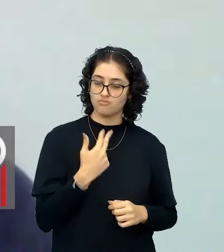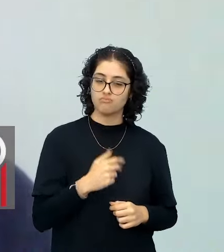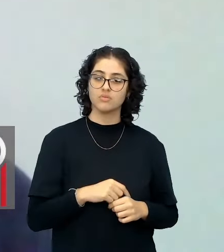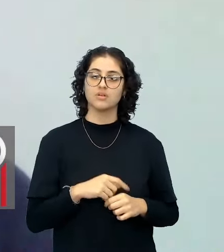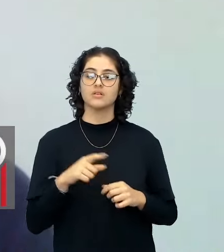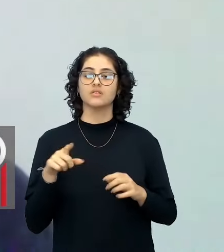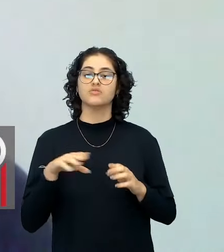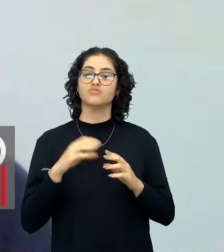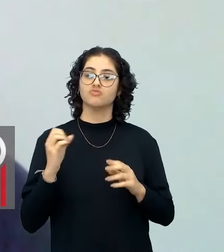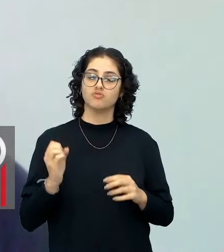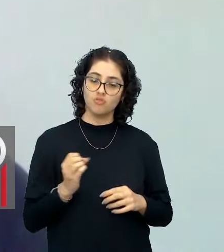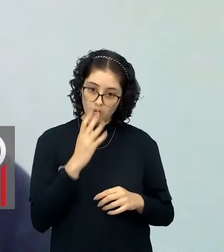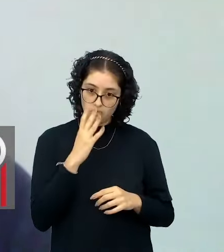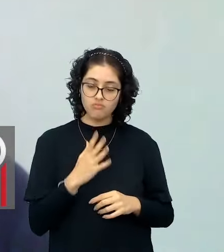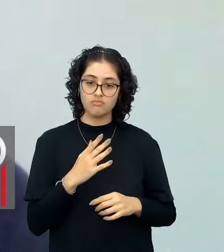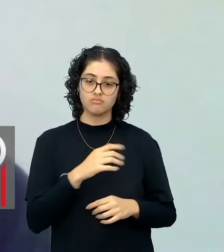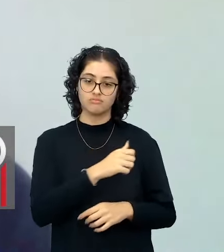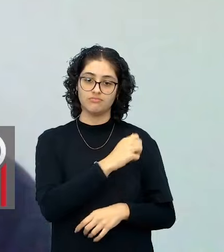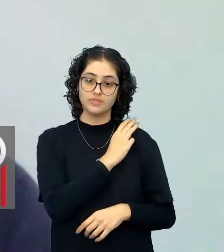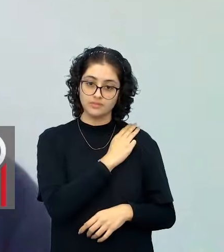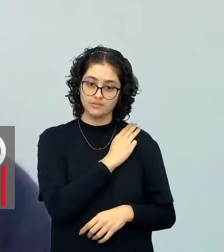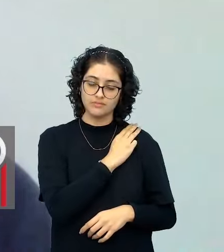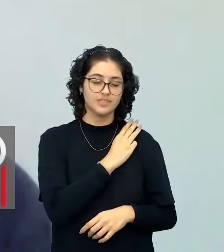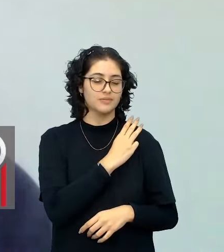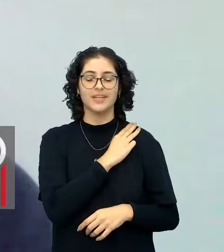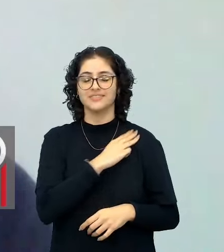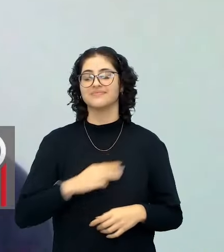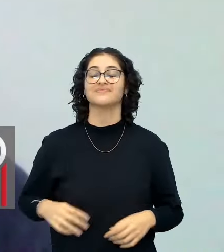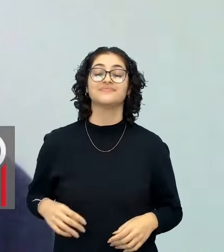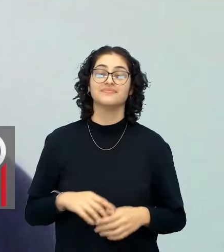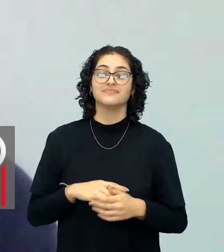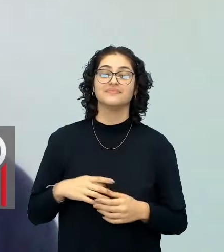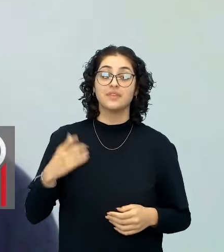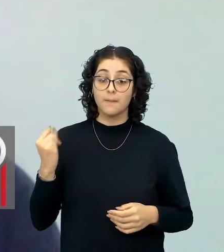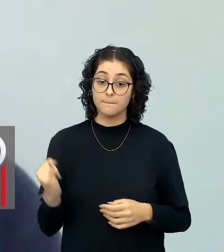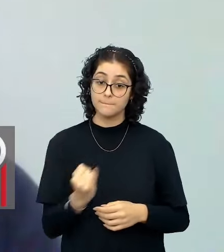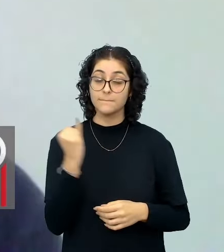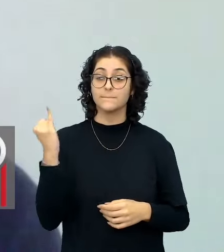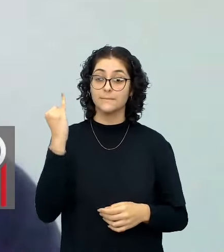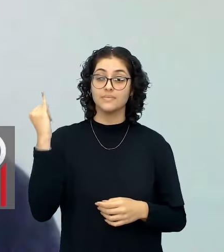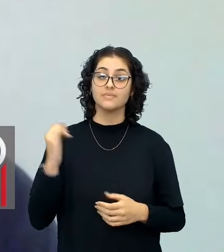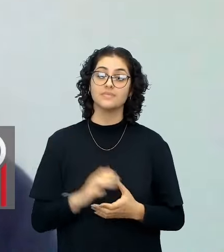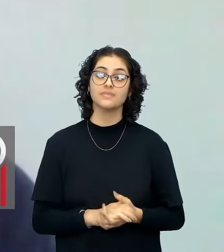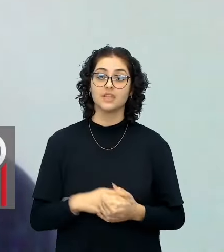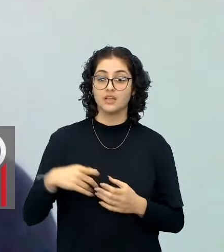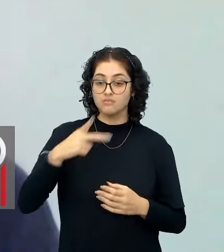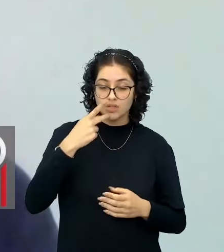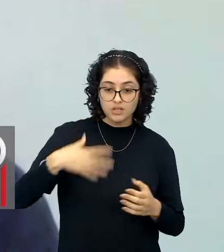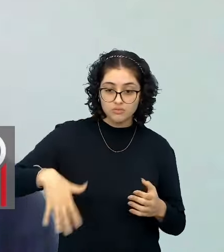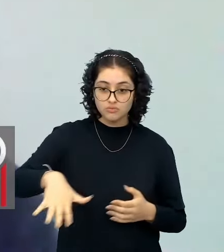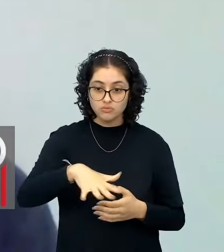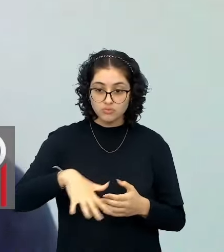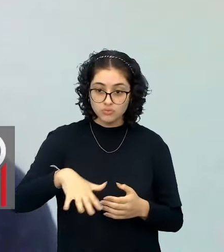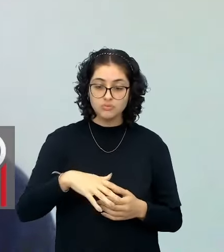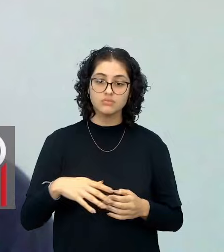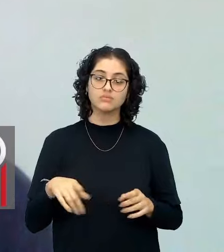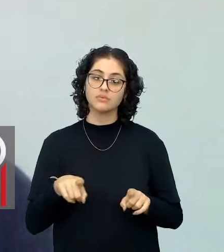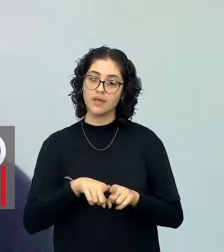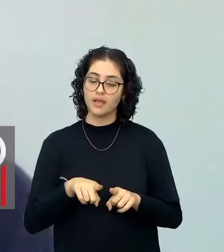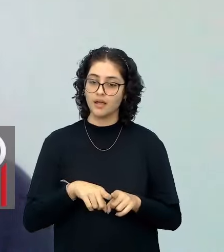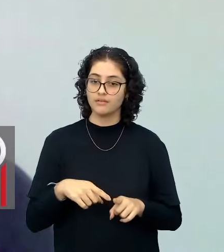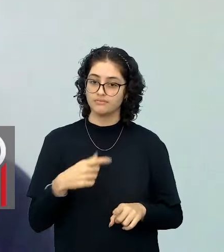do ensino médio, pensando também naquilo que é muito importante para nós e para eles, que é a